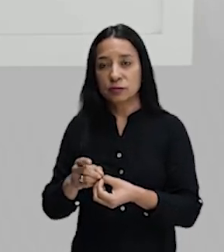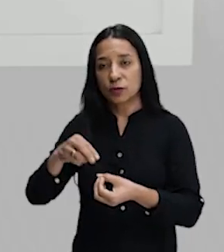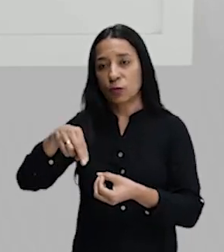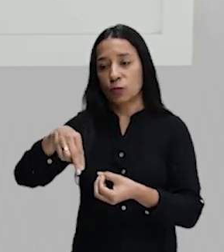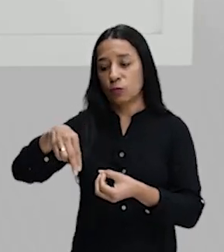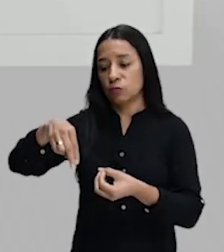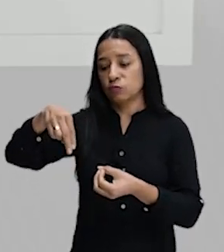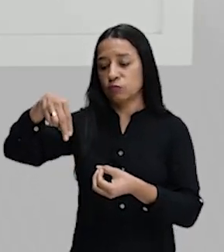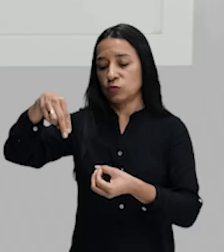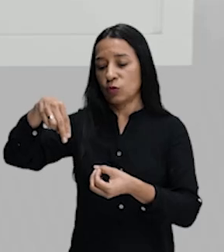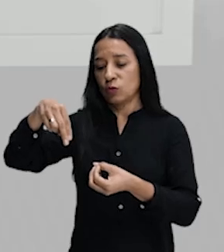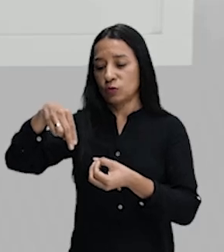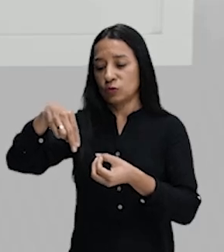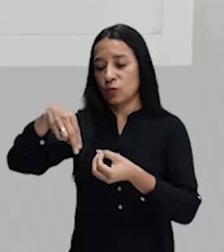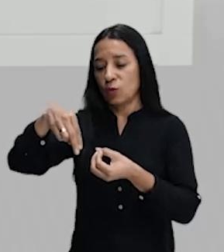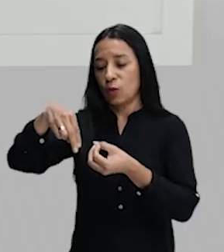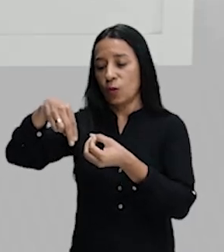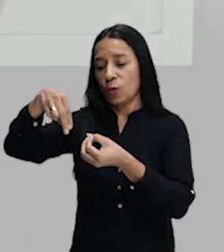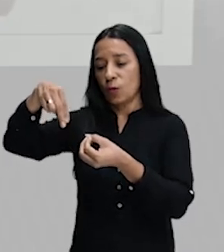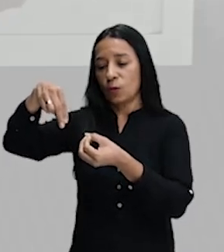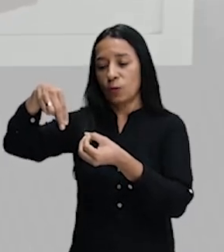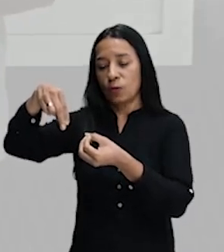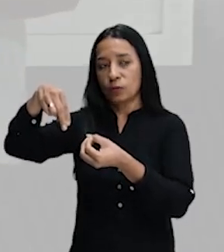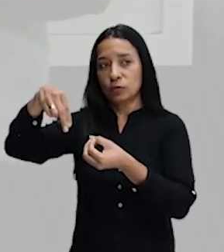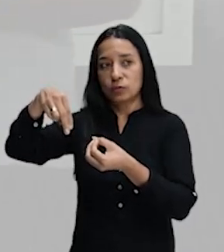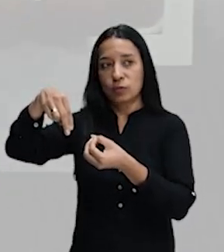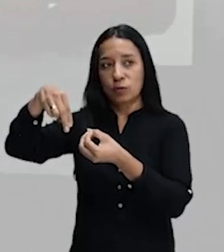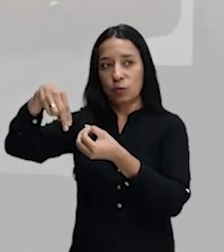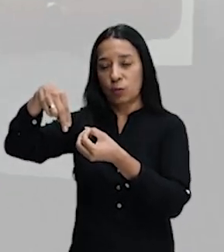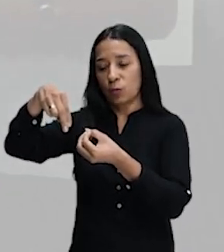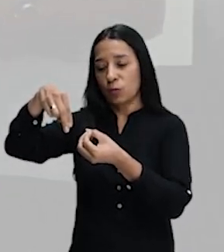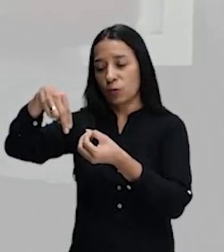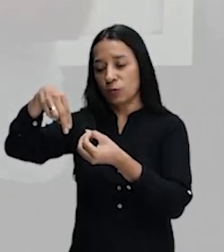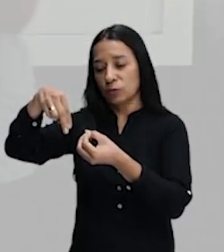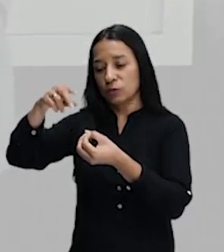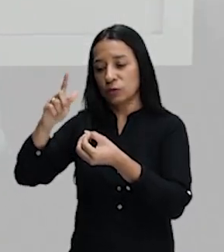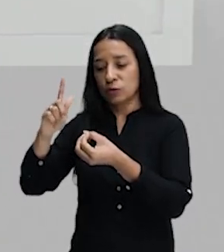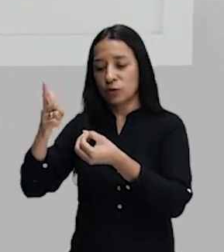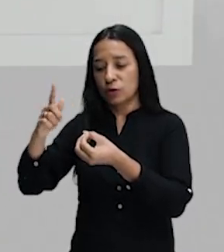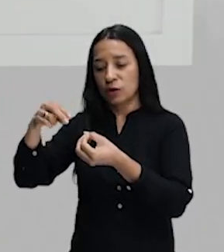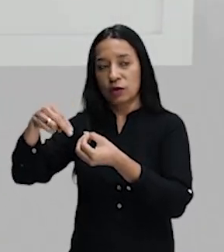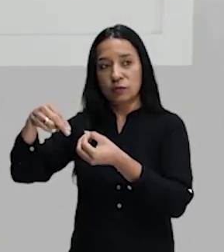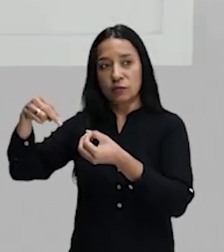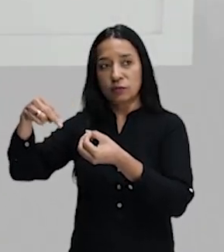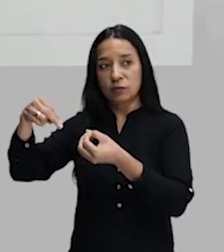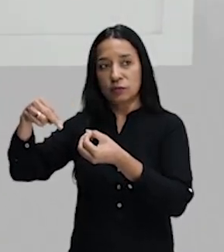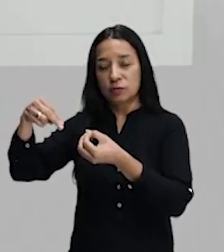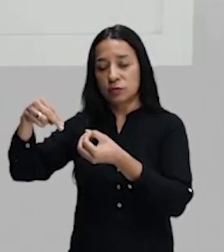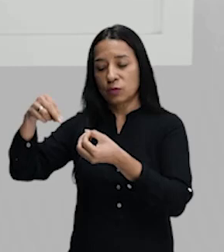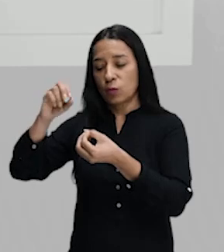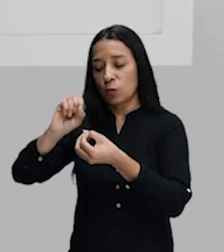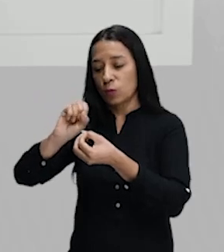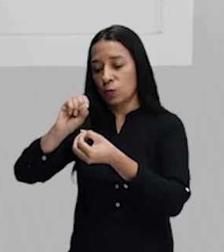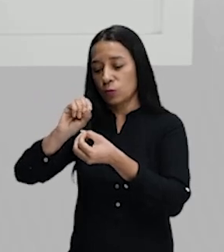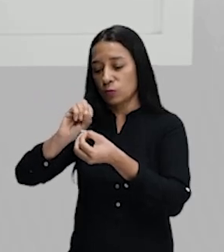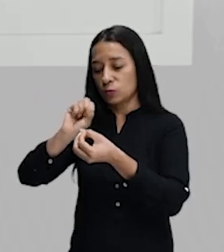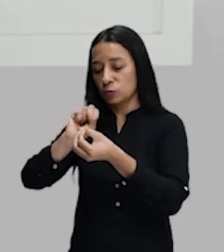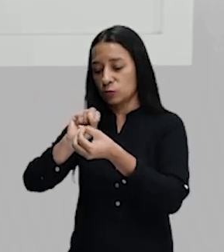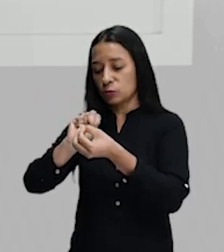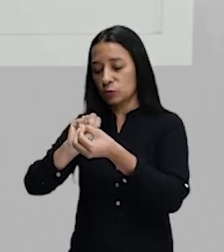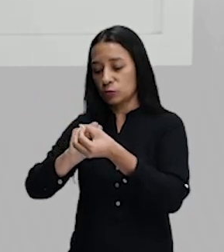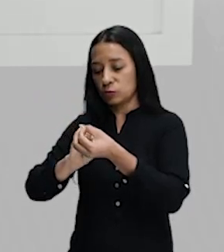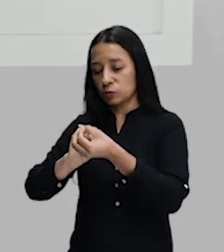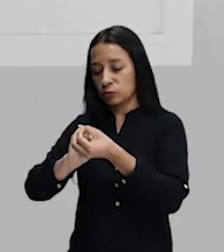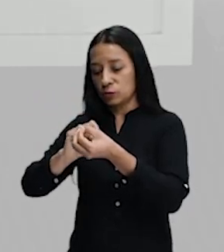norte do ímã vai apontar para o norte geográfico e que o sul deste ímã vai